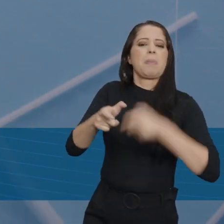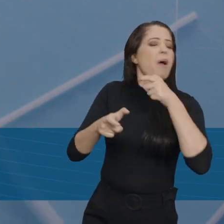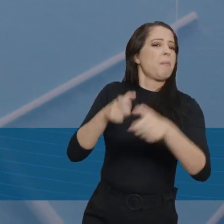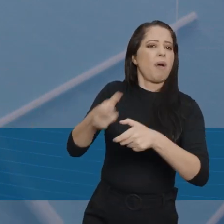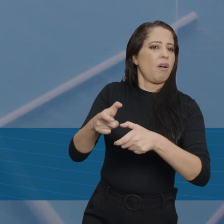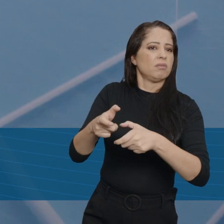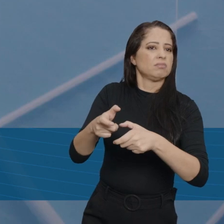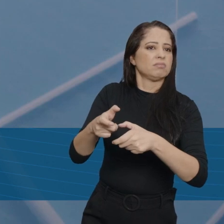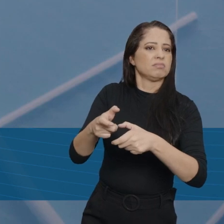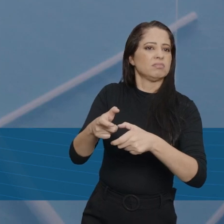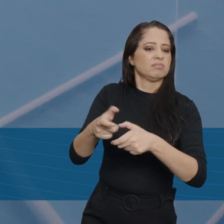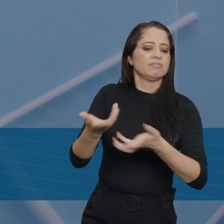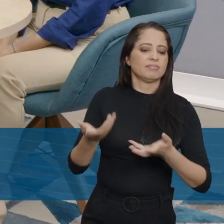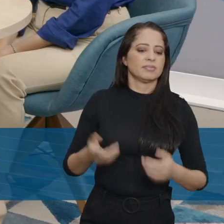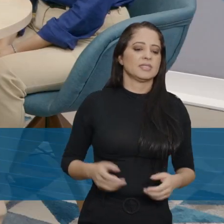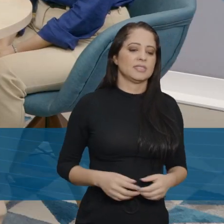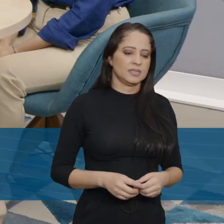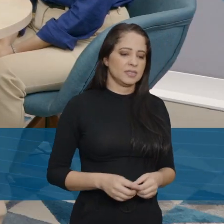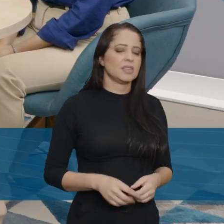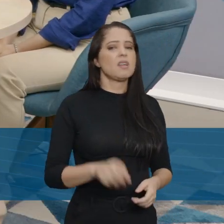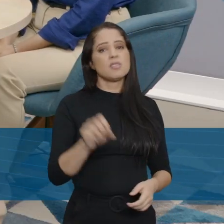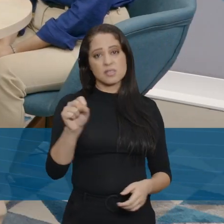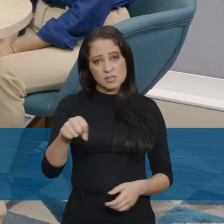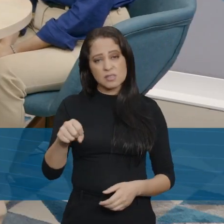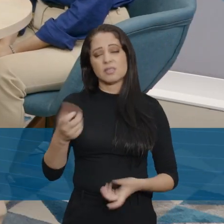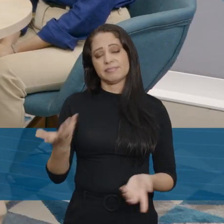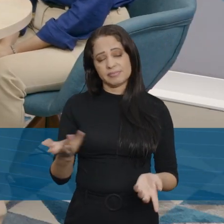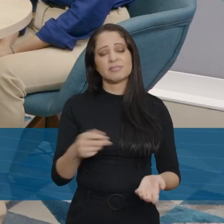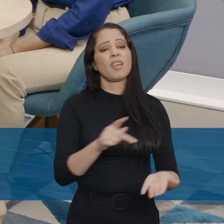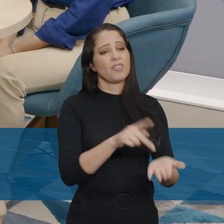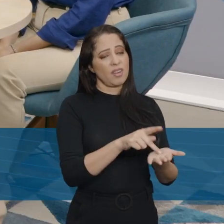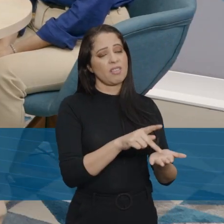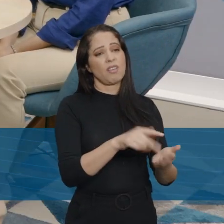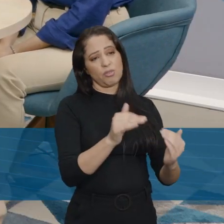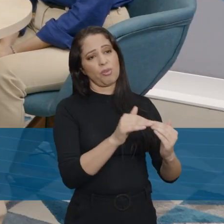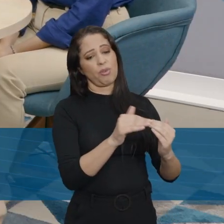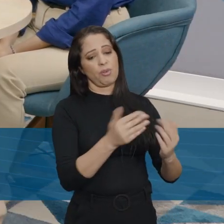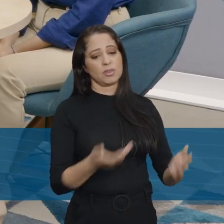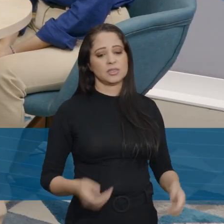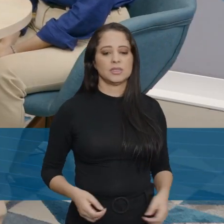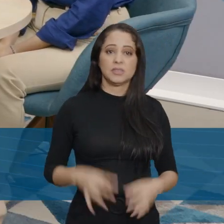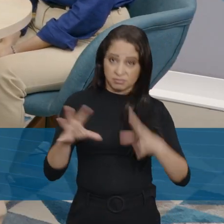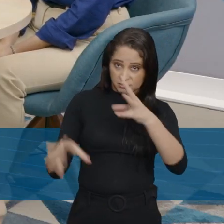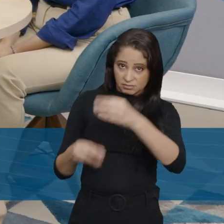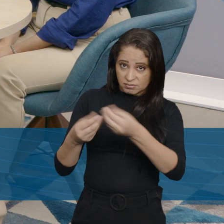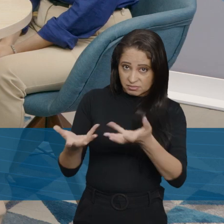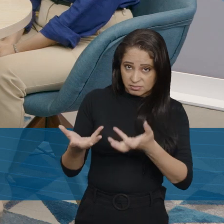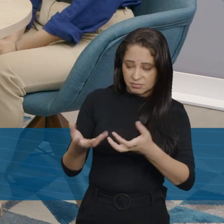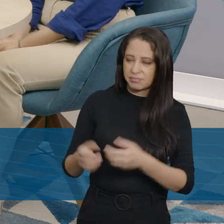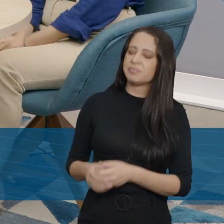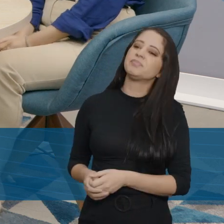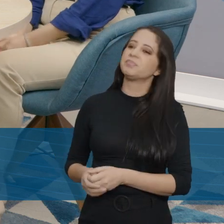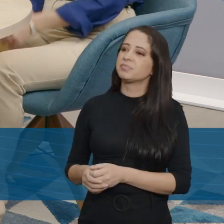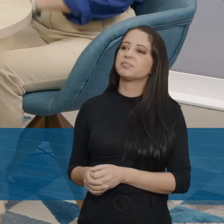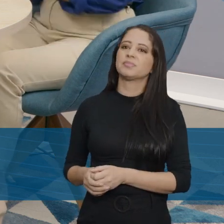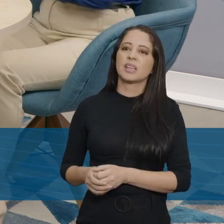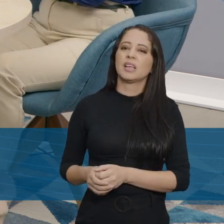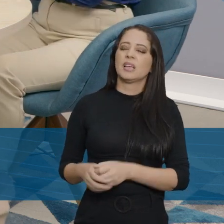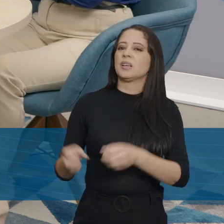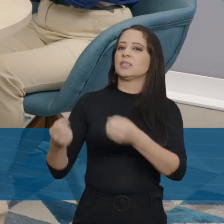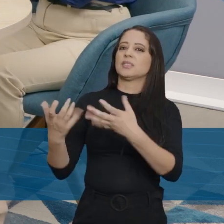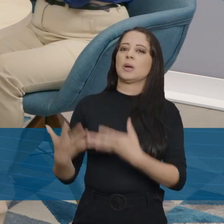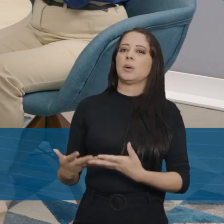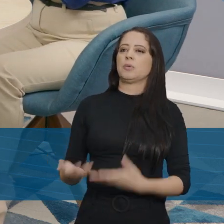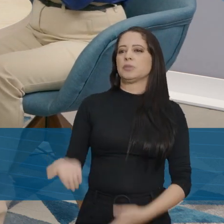não precisa ter medo. E aí ela não vai atacar. Exatamente, exatamente. Você quer complementar? Sim, eu gostei